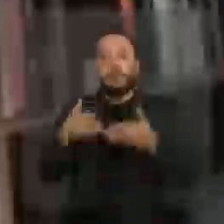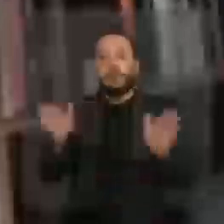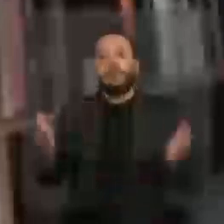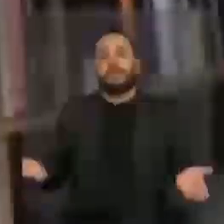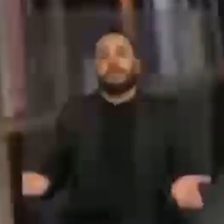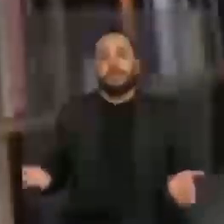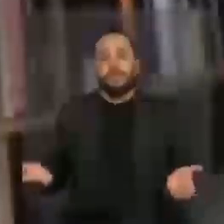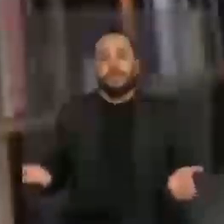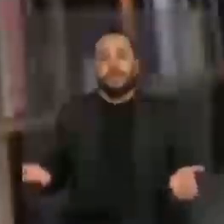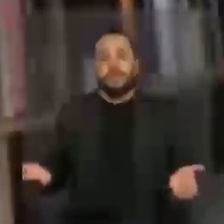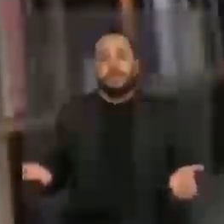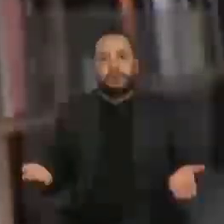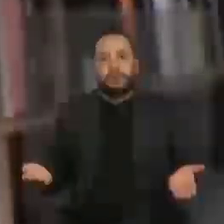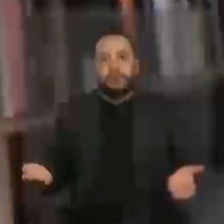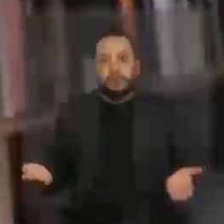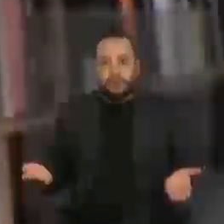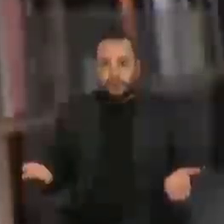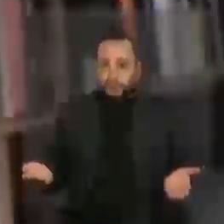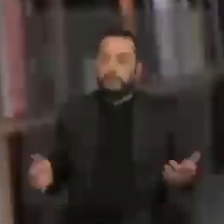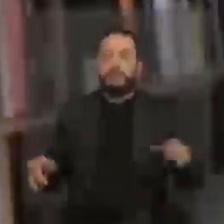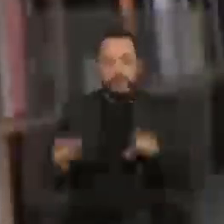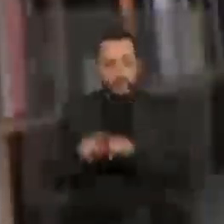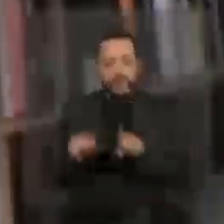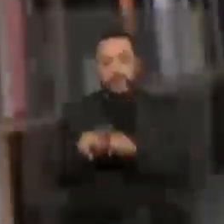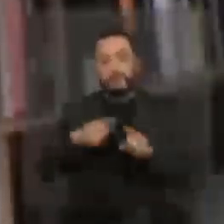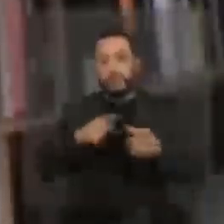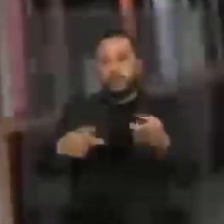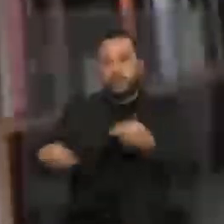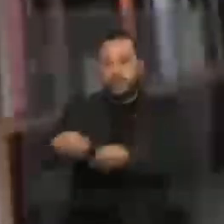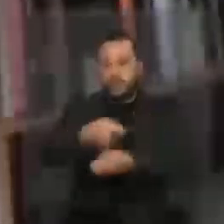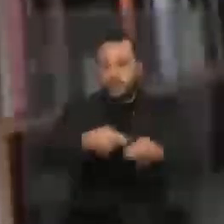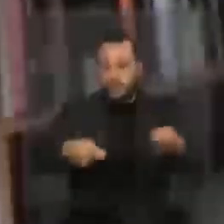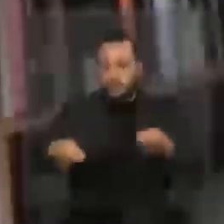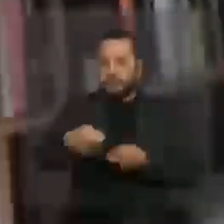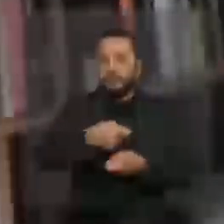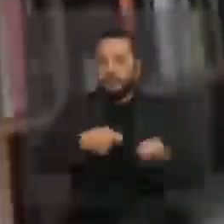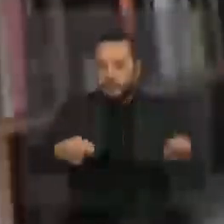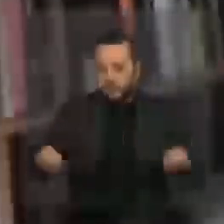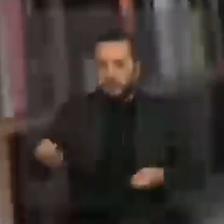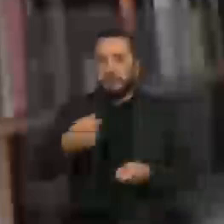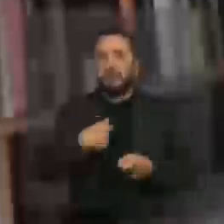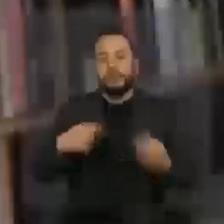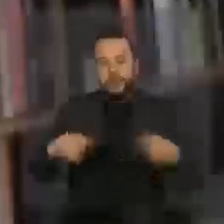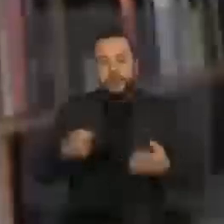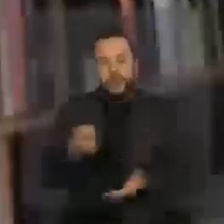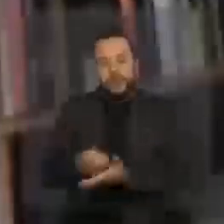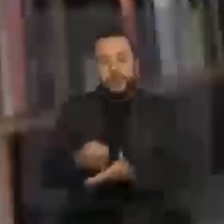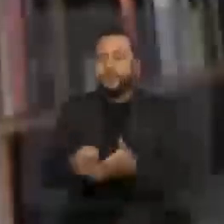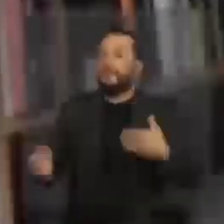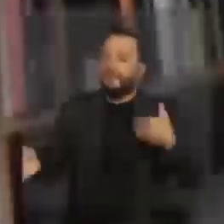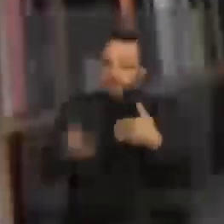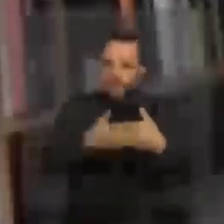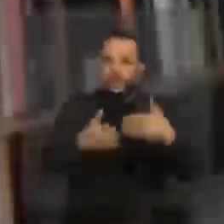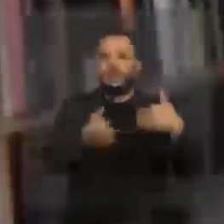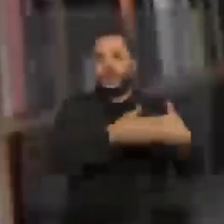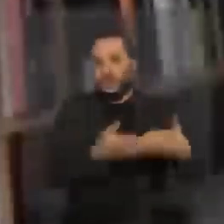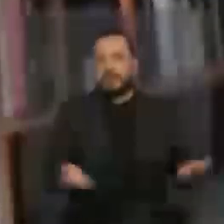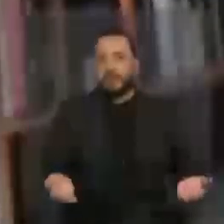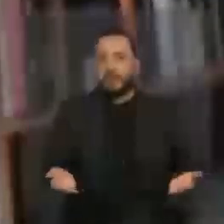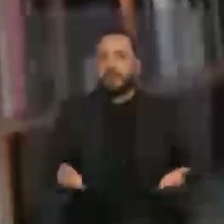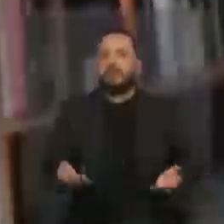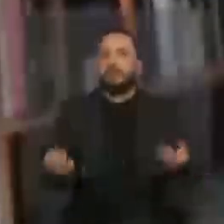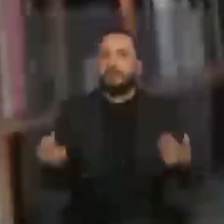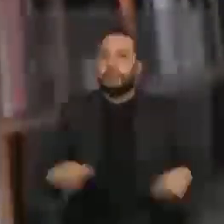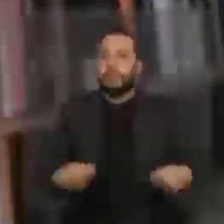nesse caso, esses comerciantes em especial, que tiveram que ficar fechados nos mercados, que eles fossem